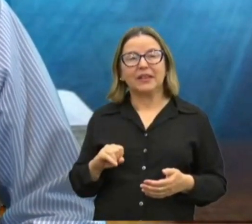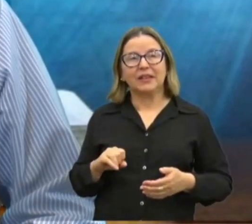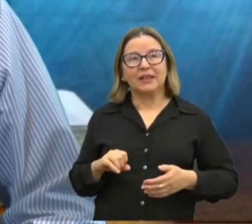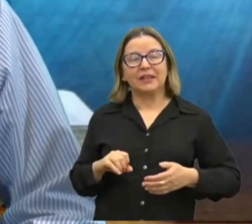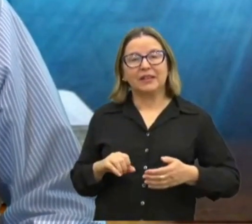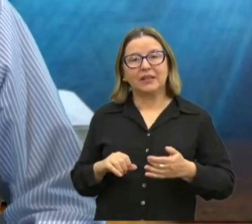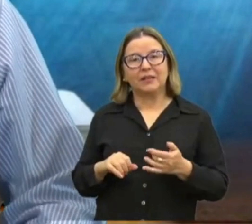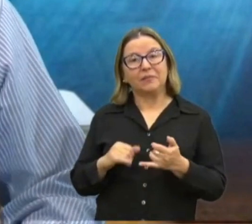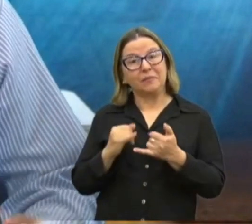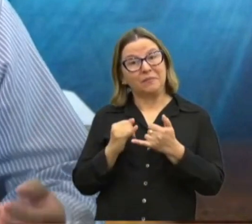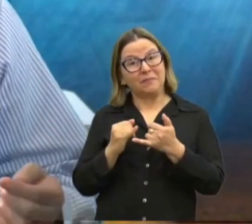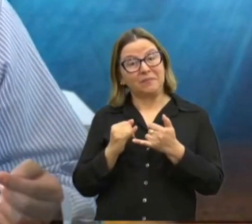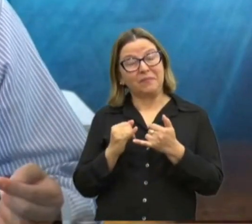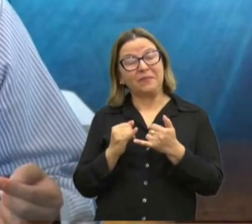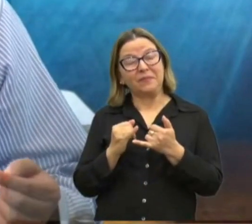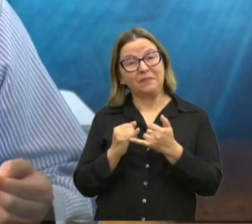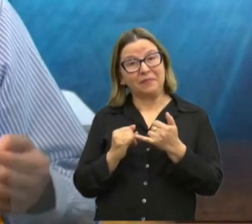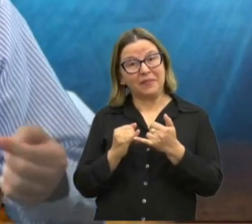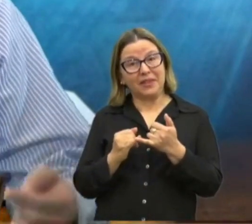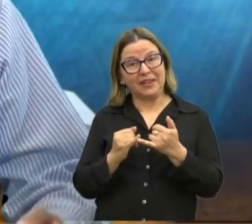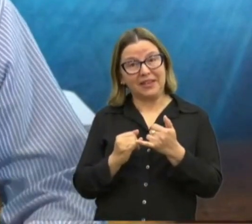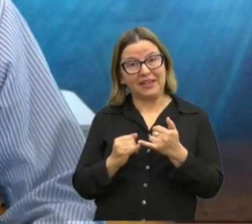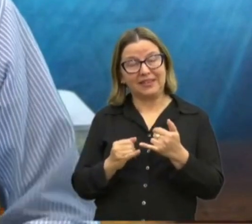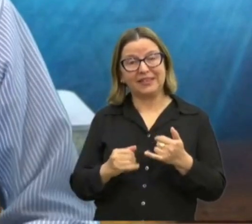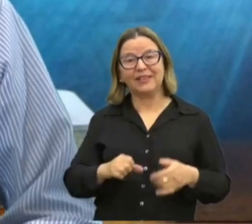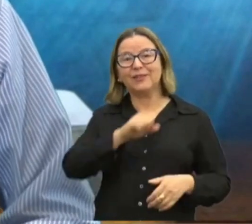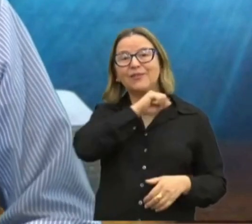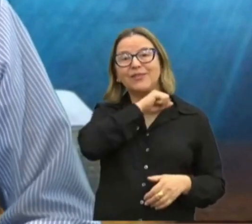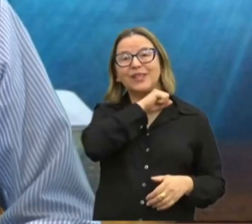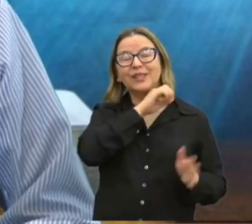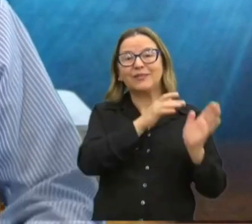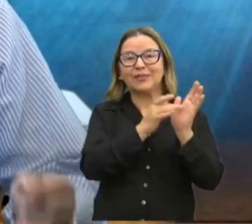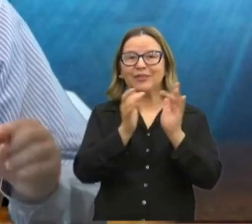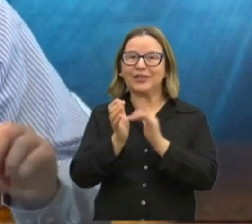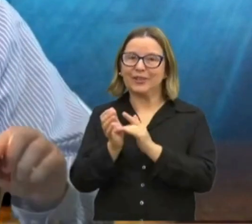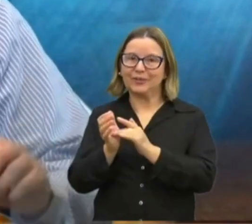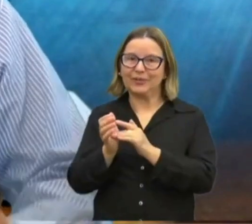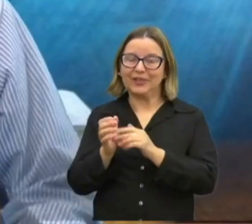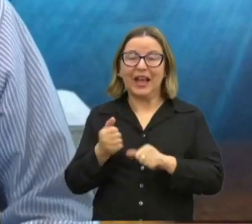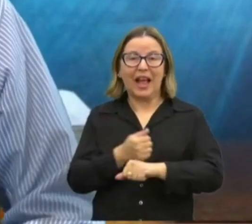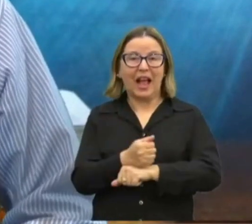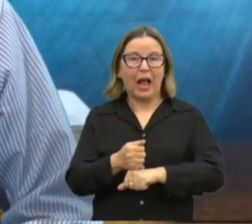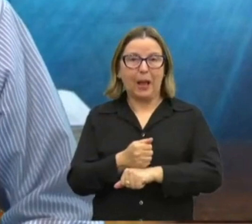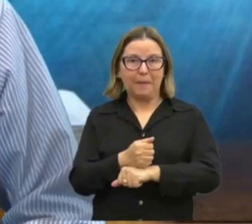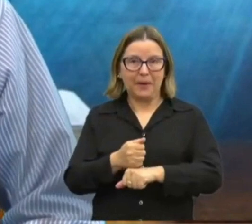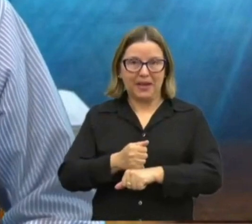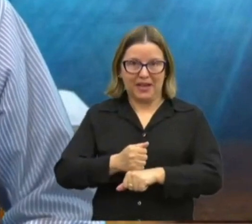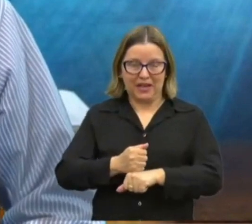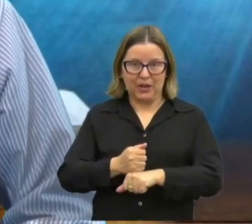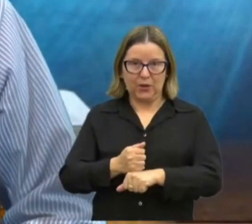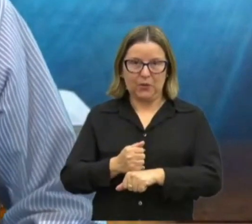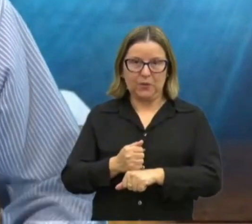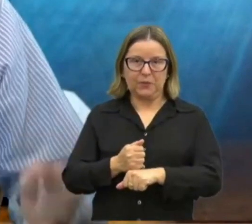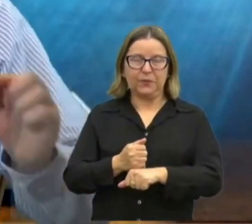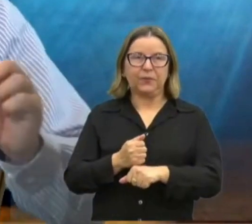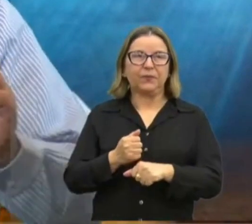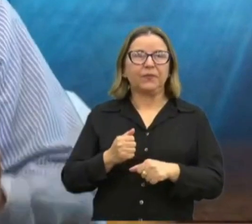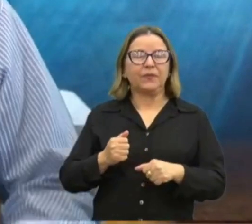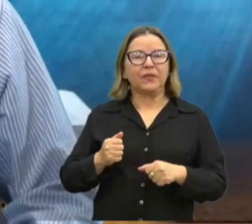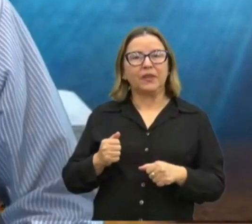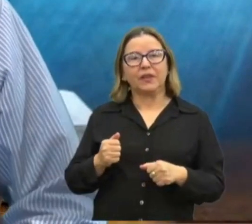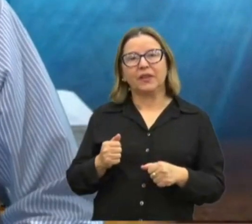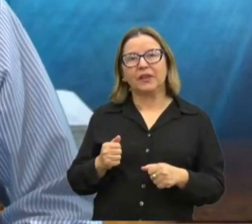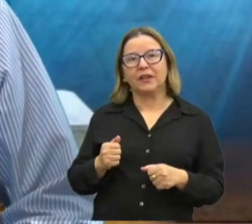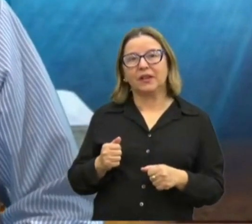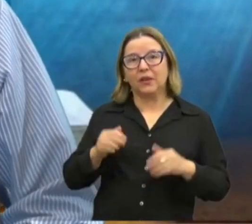contrariamente, Abraão não negou o seu filho, mas o seu filho foi poupado. Agora, o